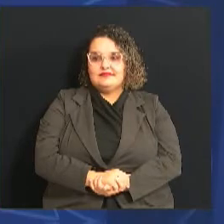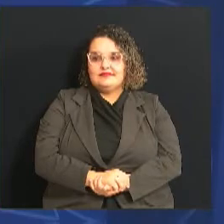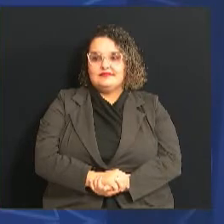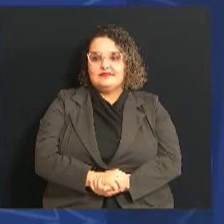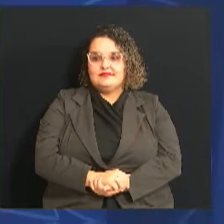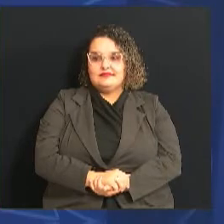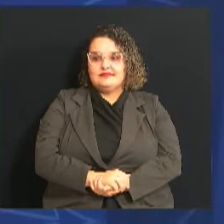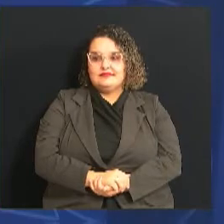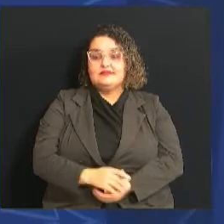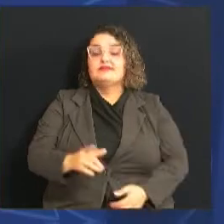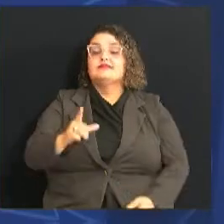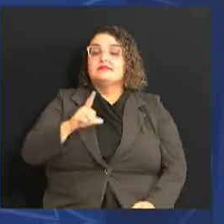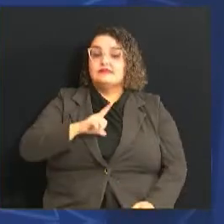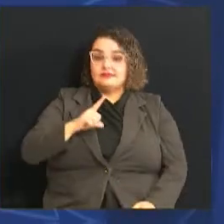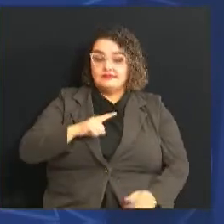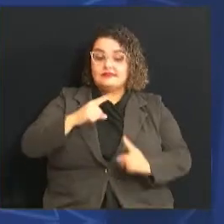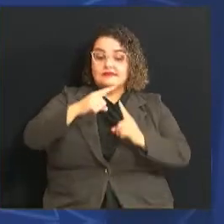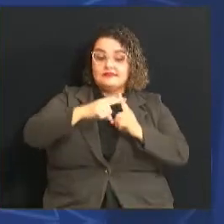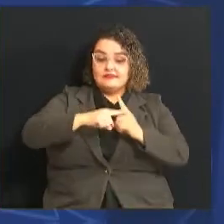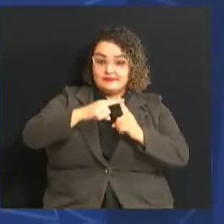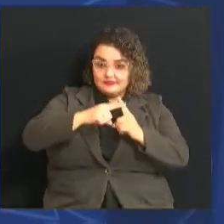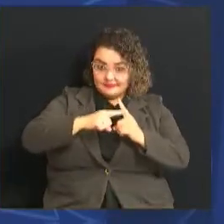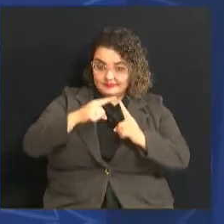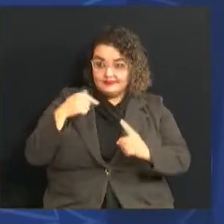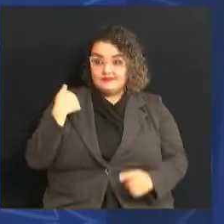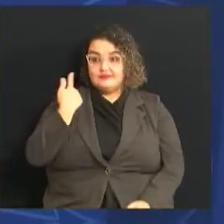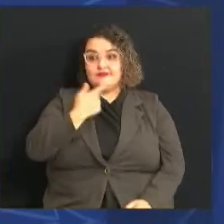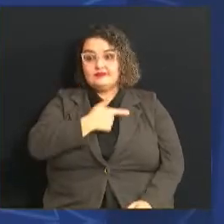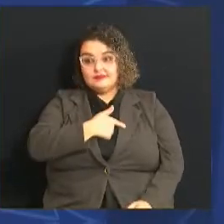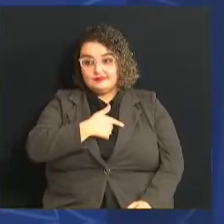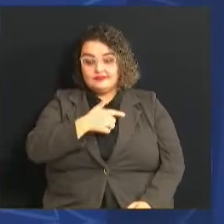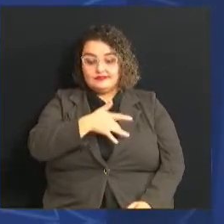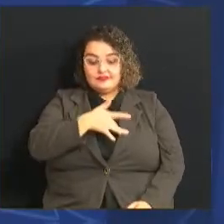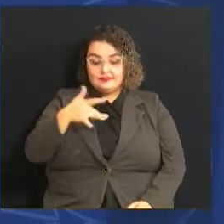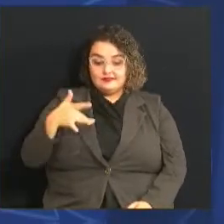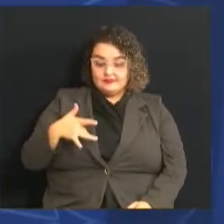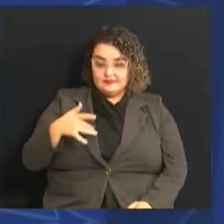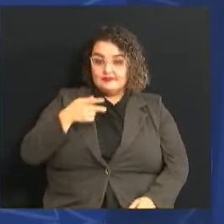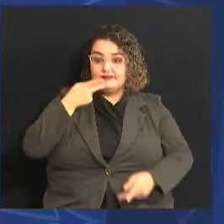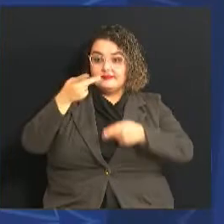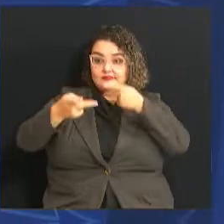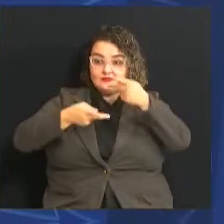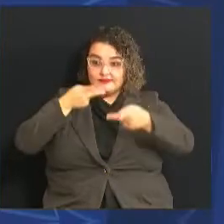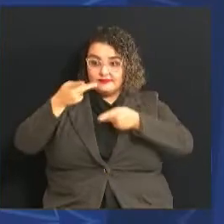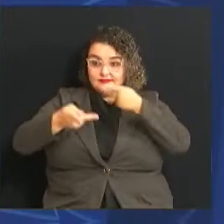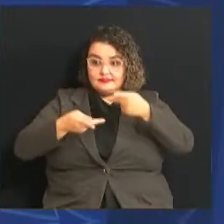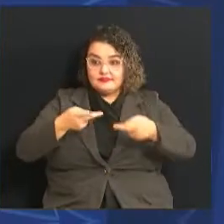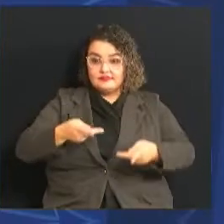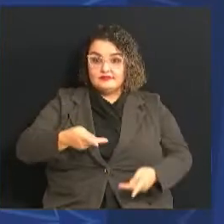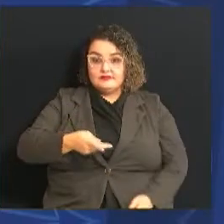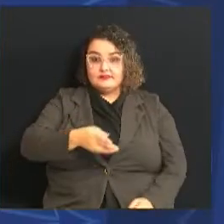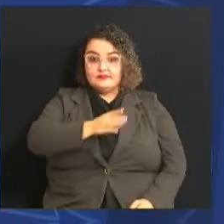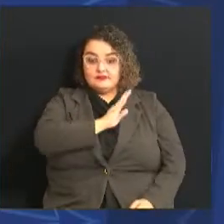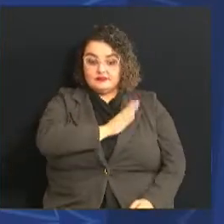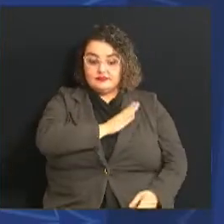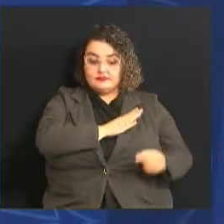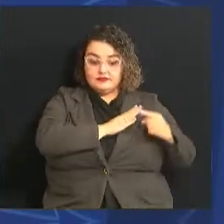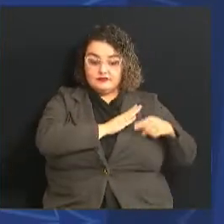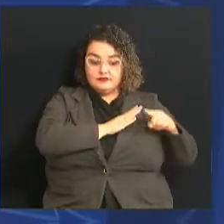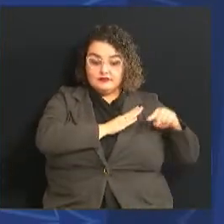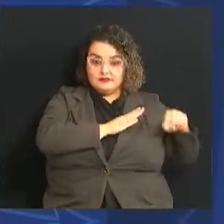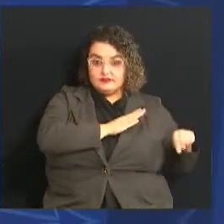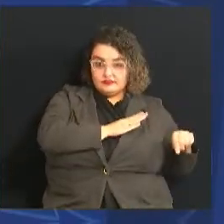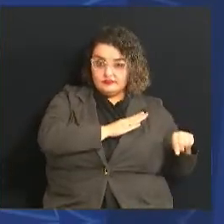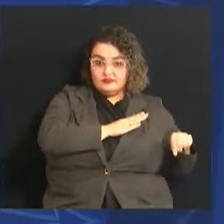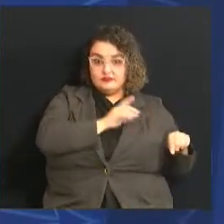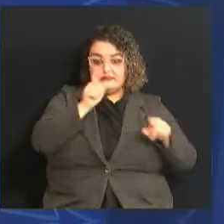E tem ainda a previsão do tempo, nosso quadro de saúde falando hoje sobre infarto em pessoas jovens, então tem